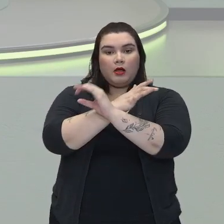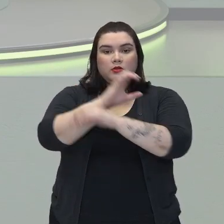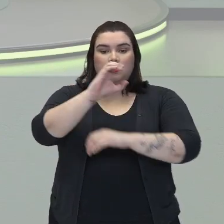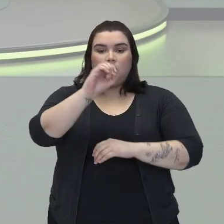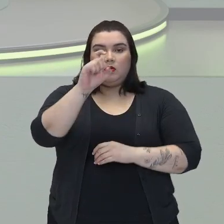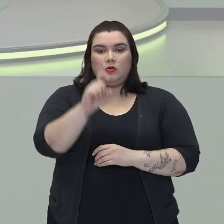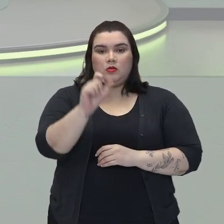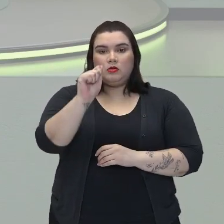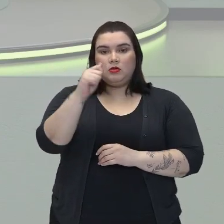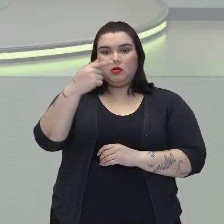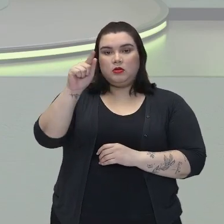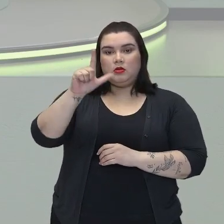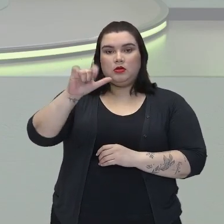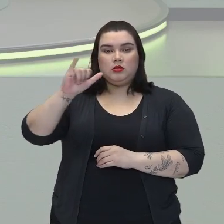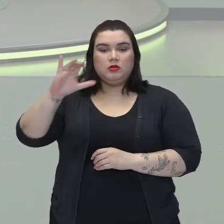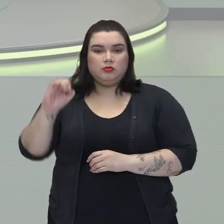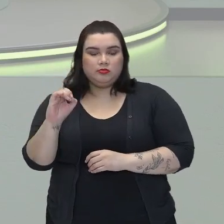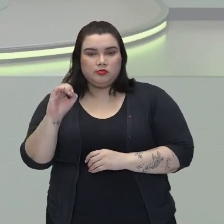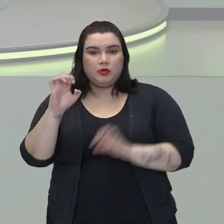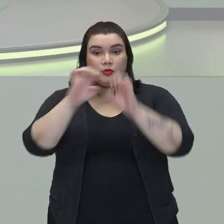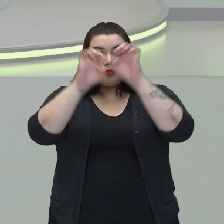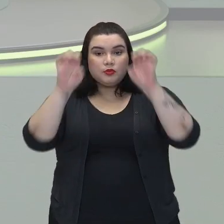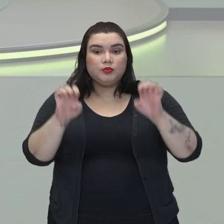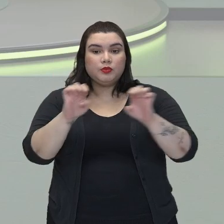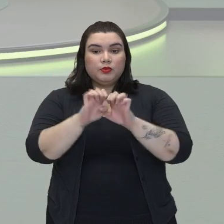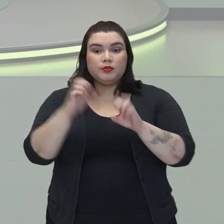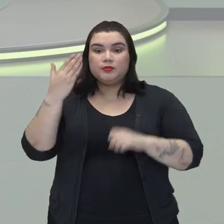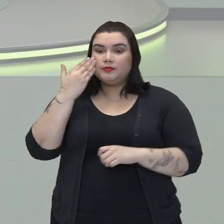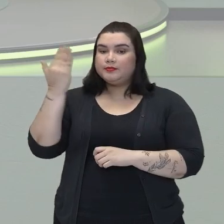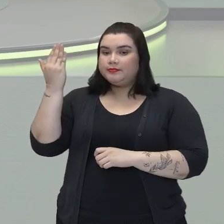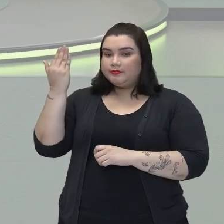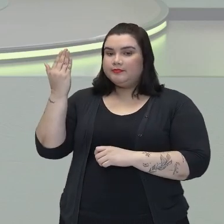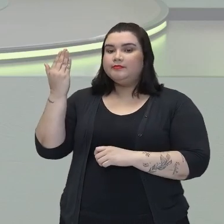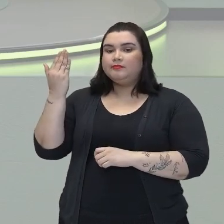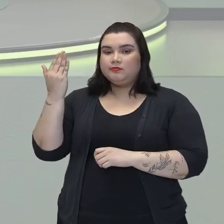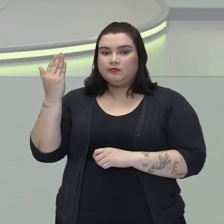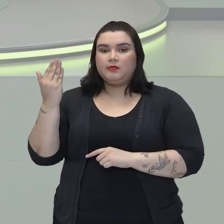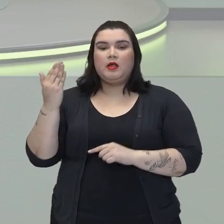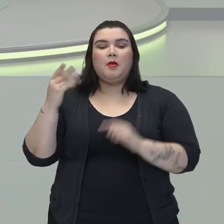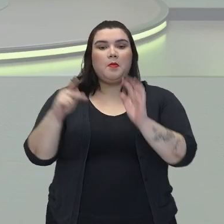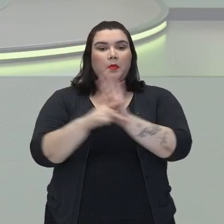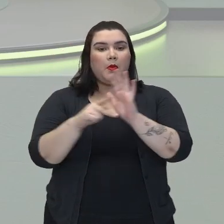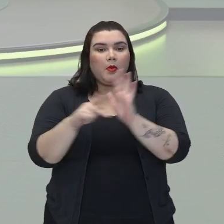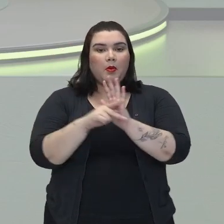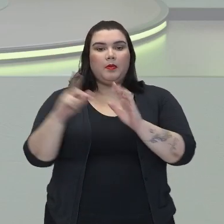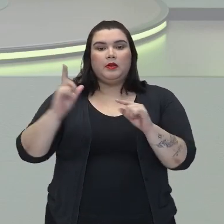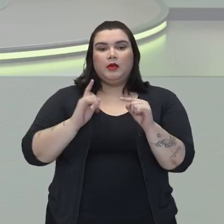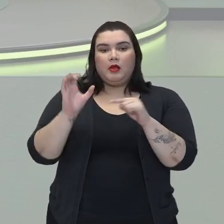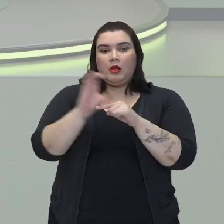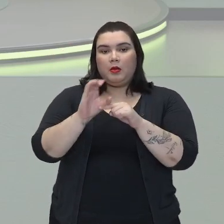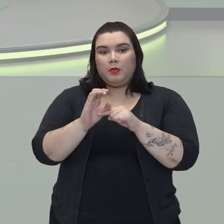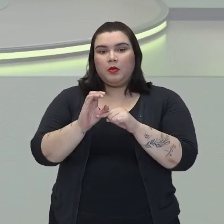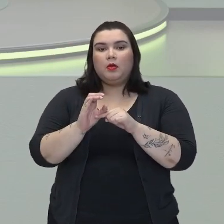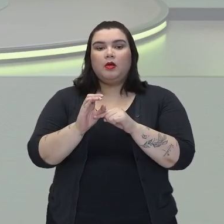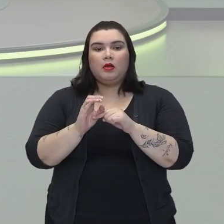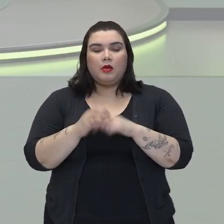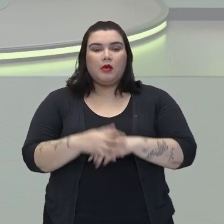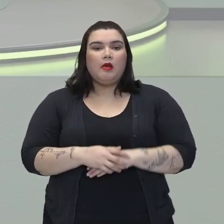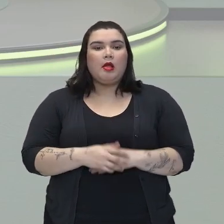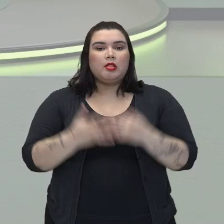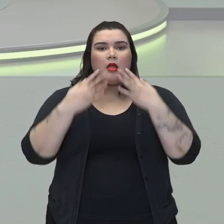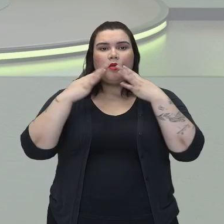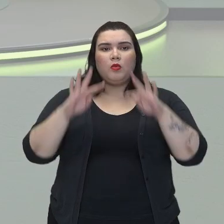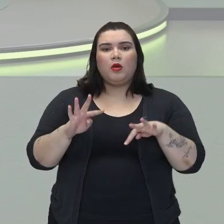ácido oxálico. Percebam que ele é um ácido dicarboxílico e ele é muito